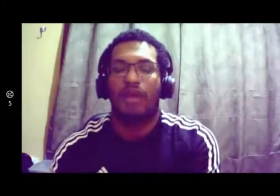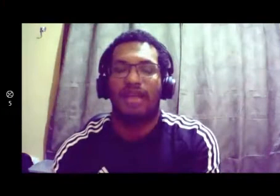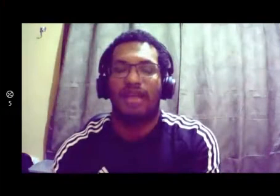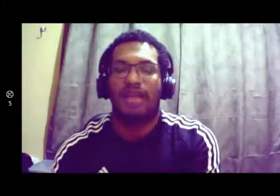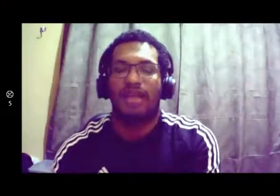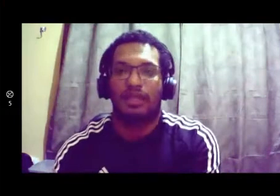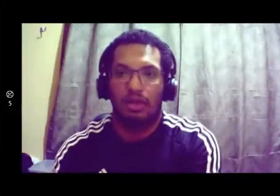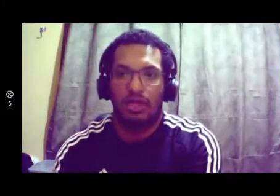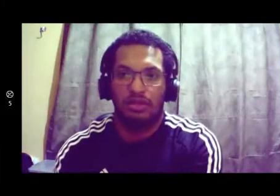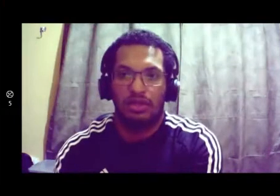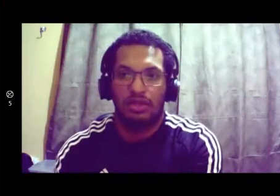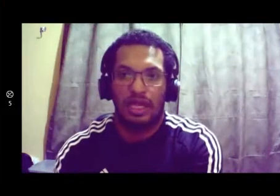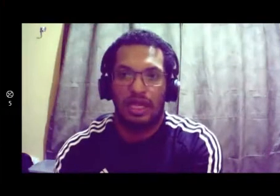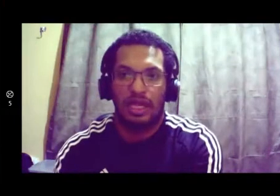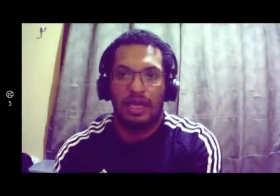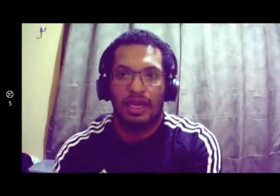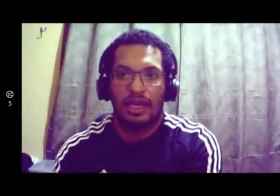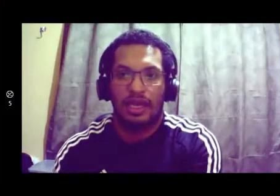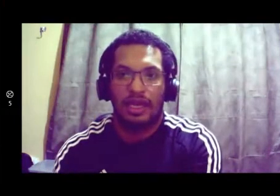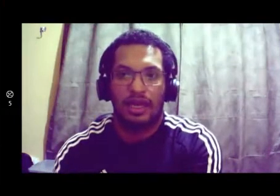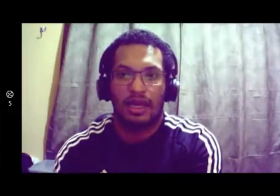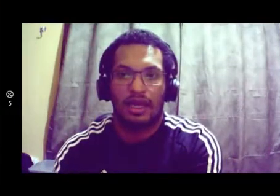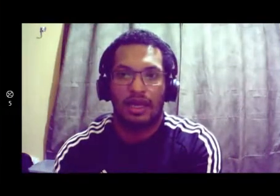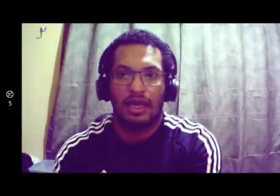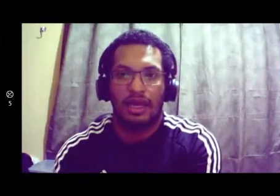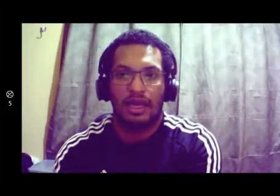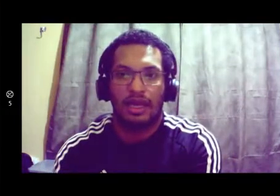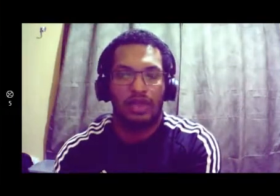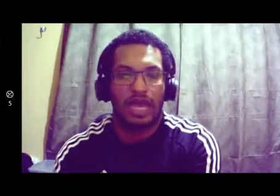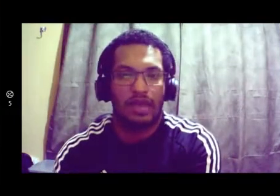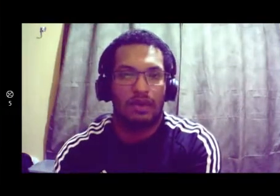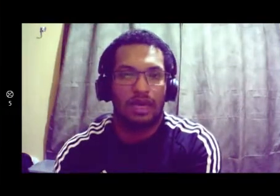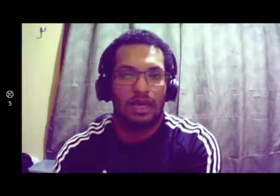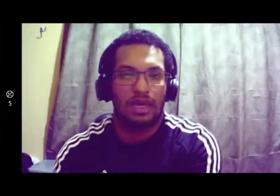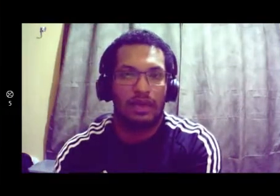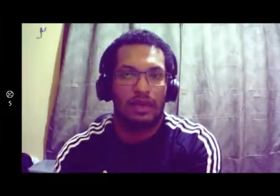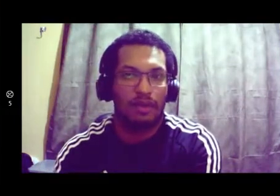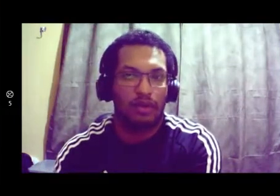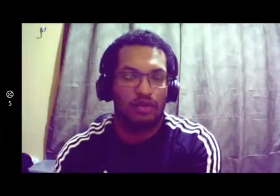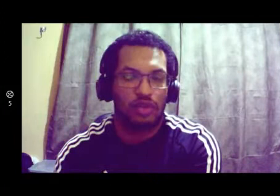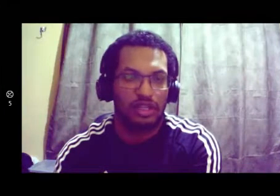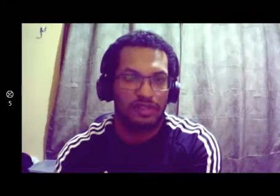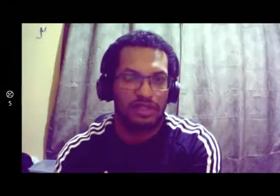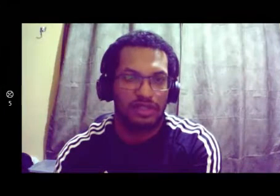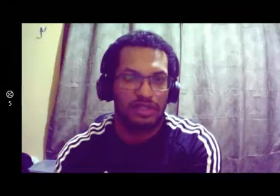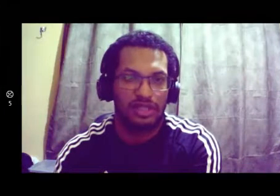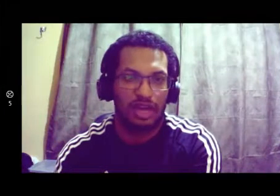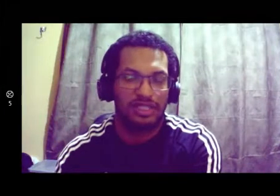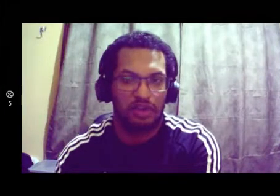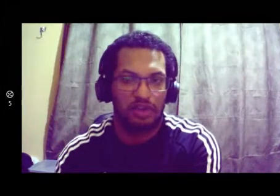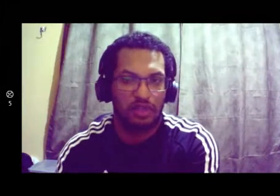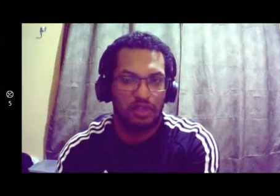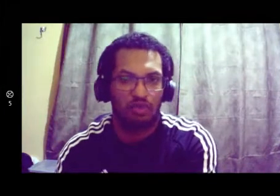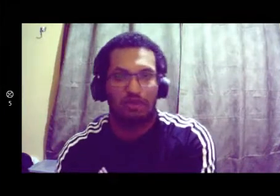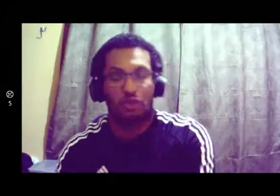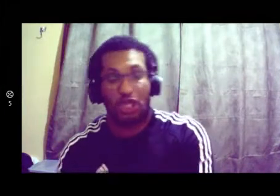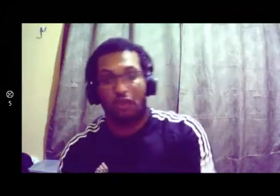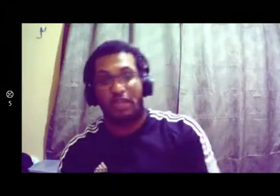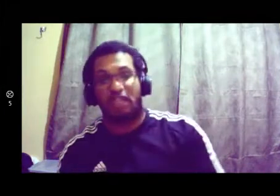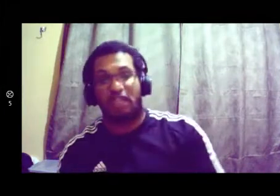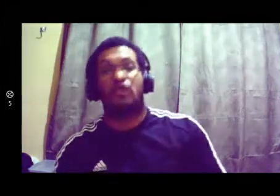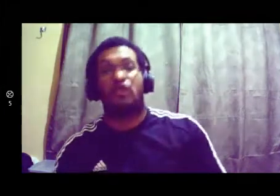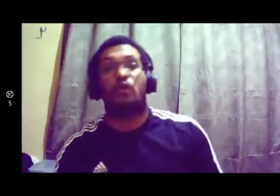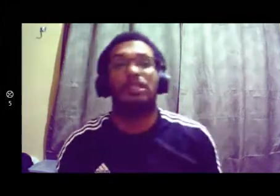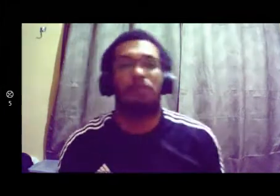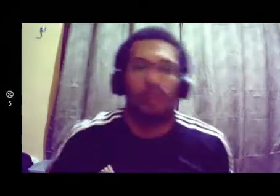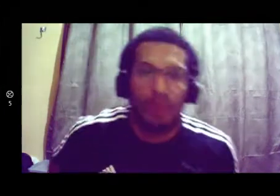Quando, no caso aqui, quando está relacionado com uma mão só, está fazendo o sinal, mas você pode fazer com 2 mãos.